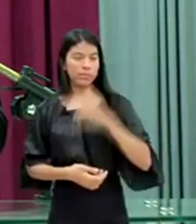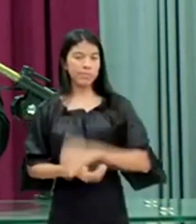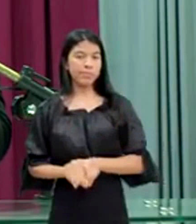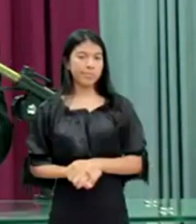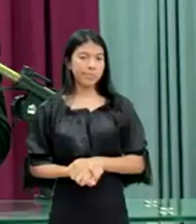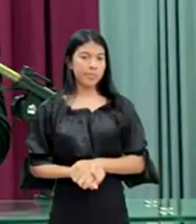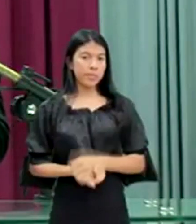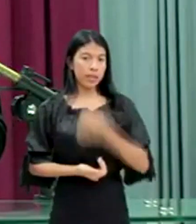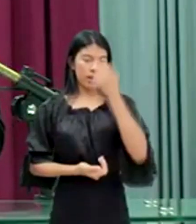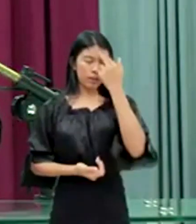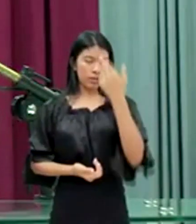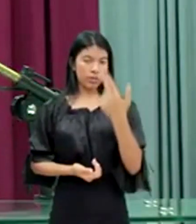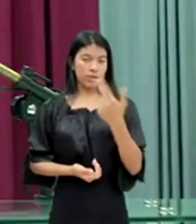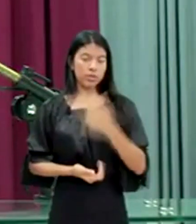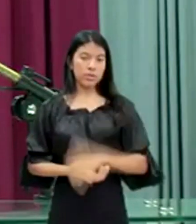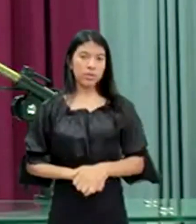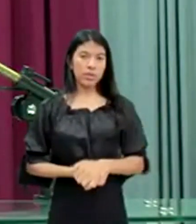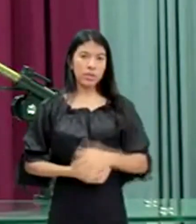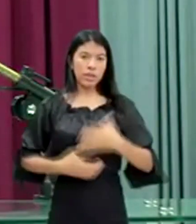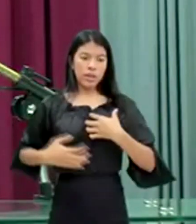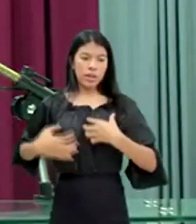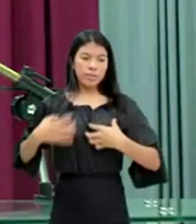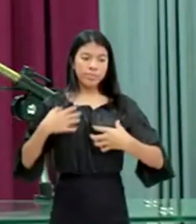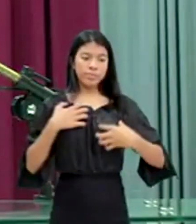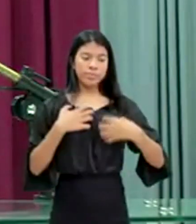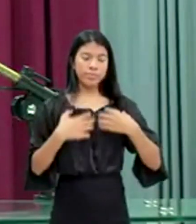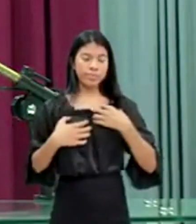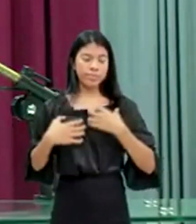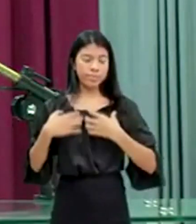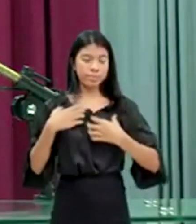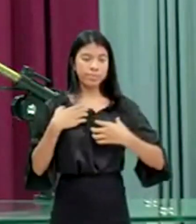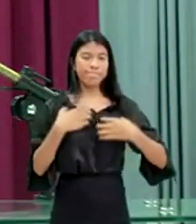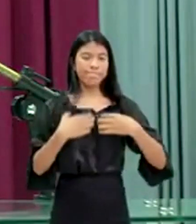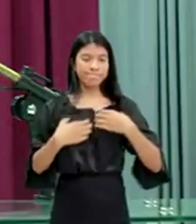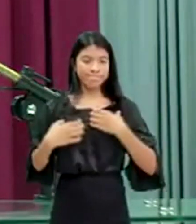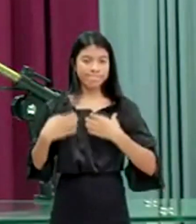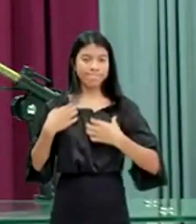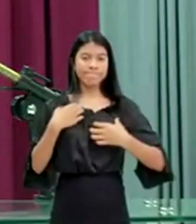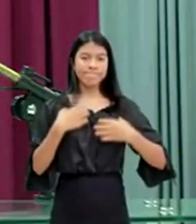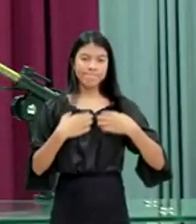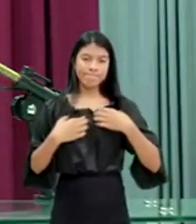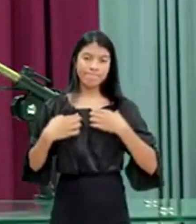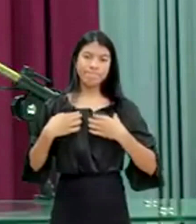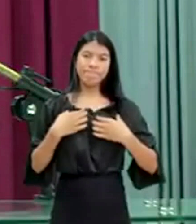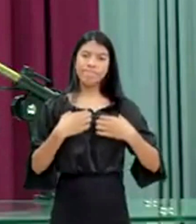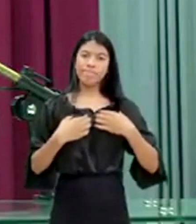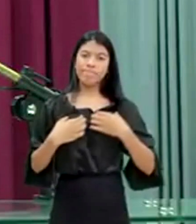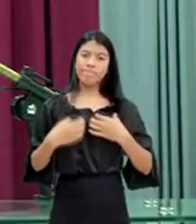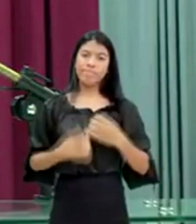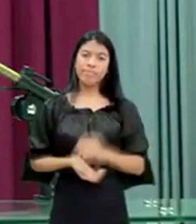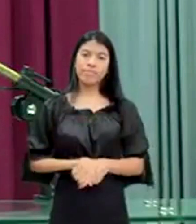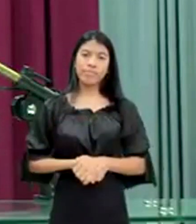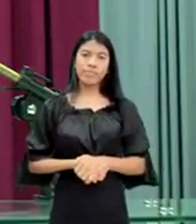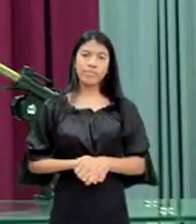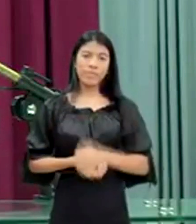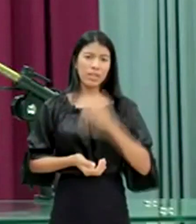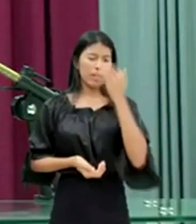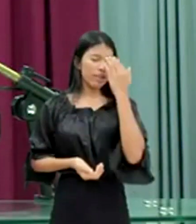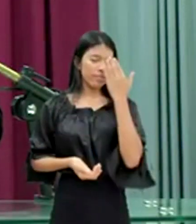elas entraram em desespero, elas perderam a